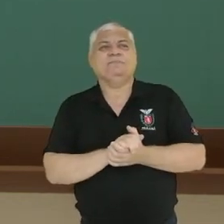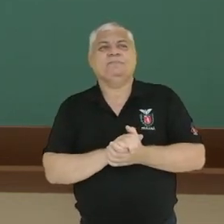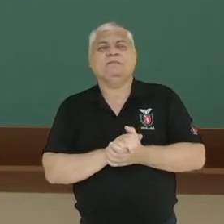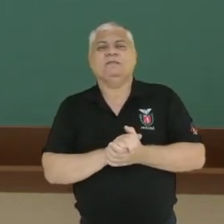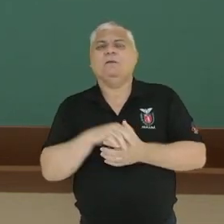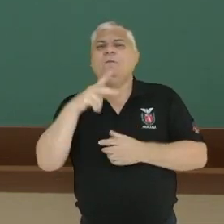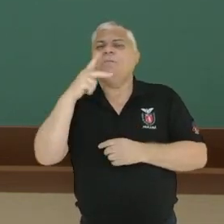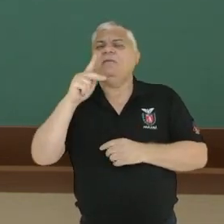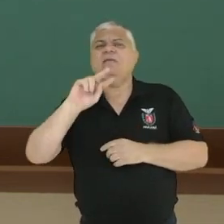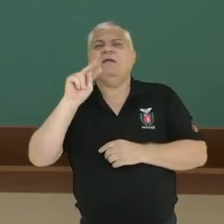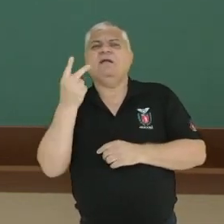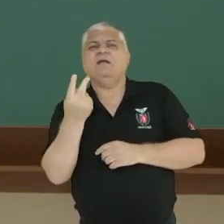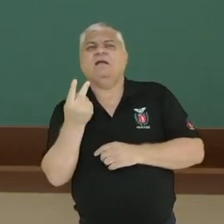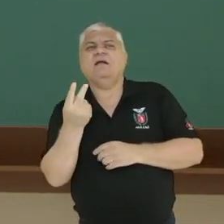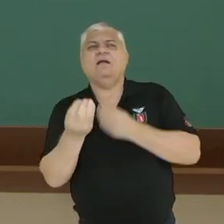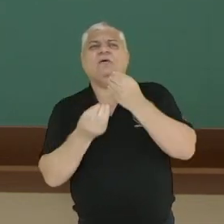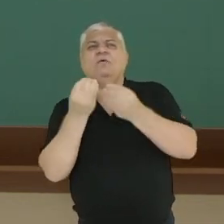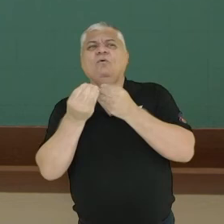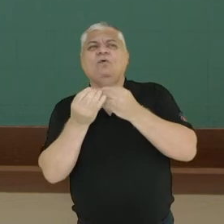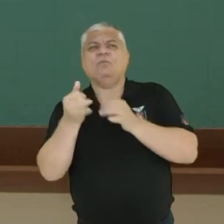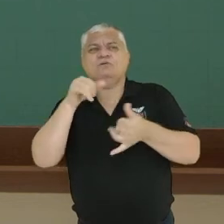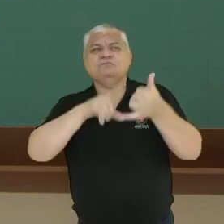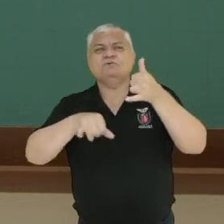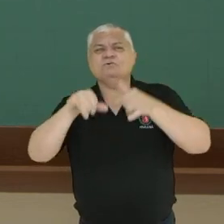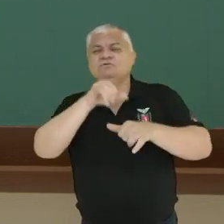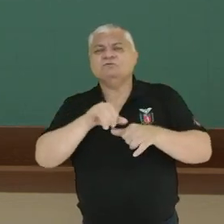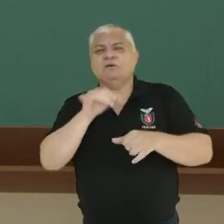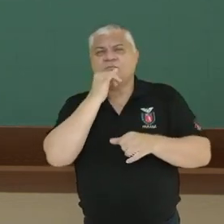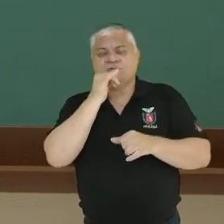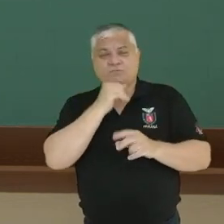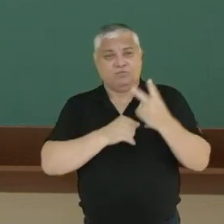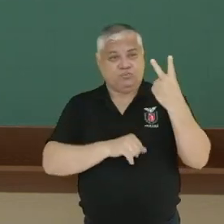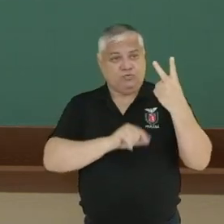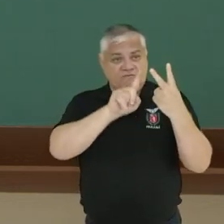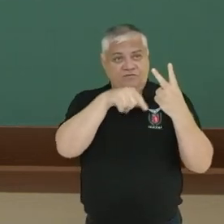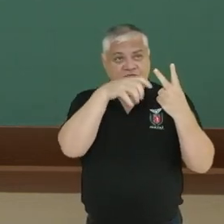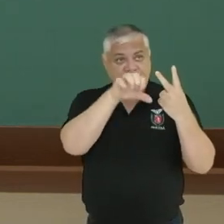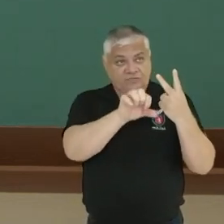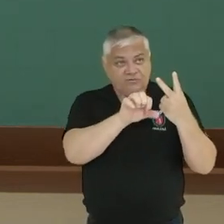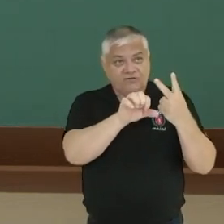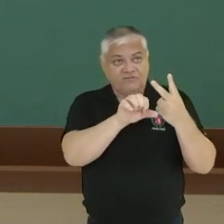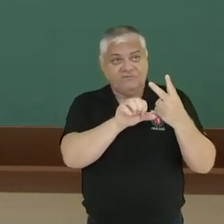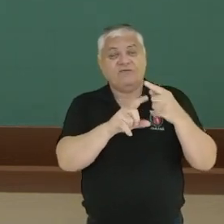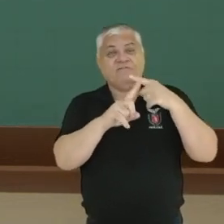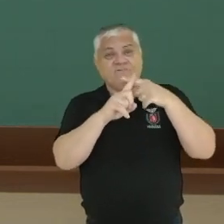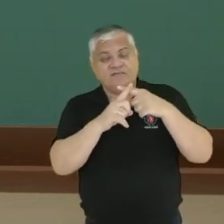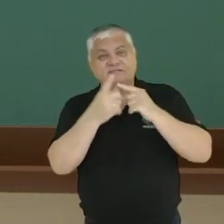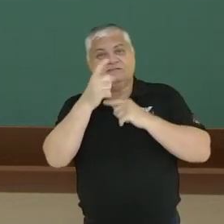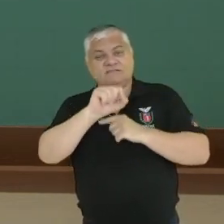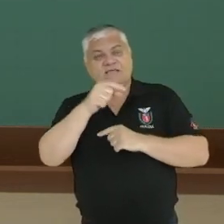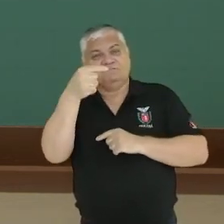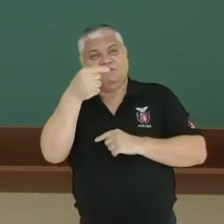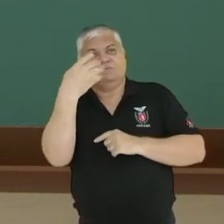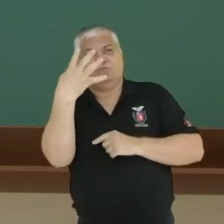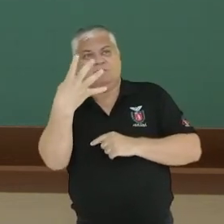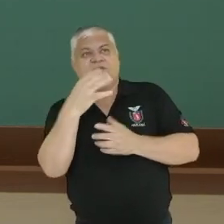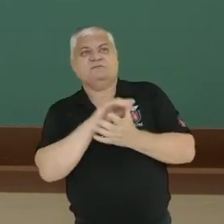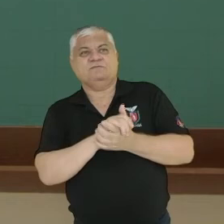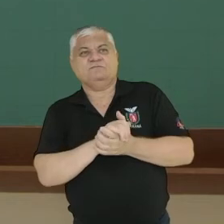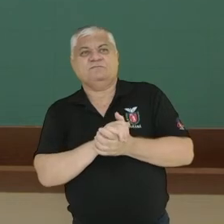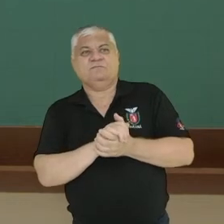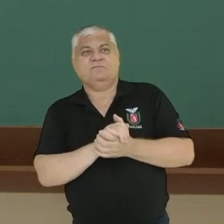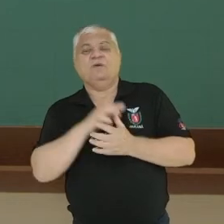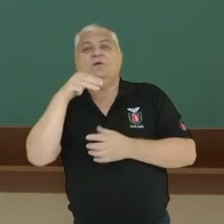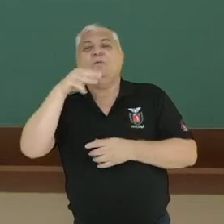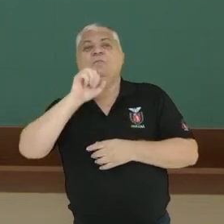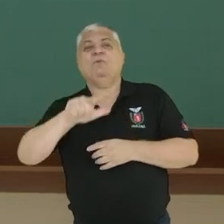Qual é o pH de uma solução com concentração 2,9 vezes 10 na menos 4